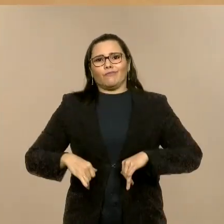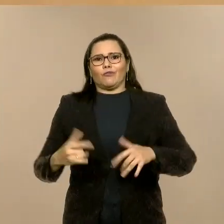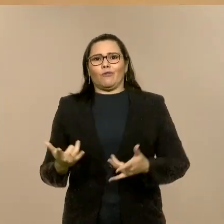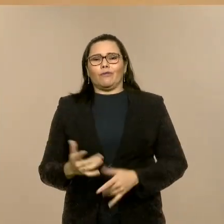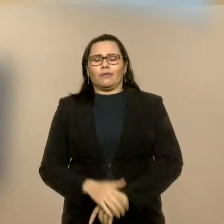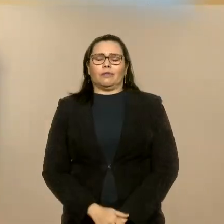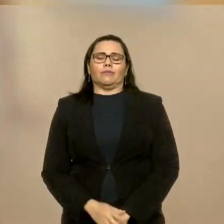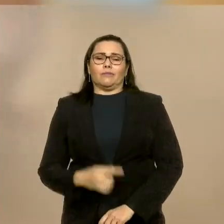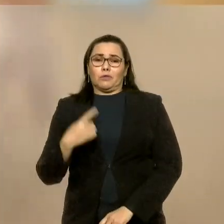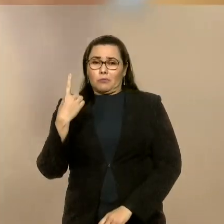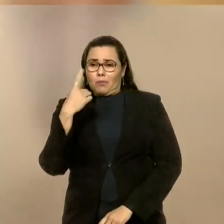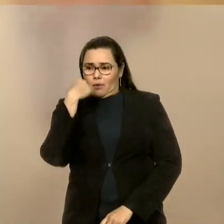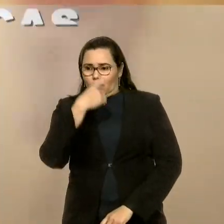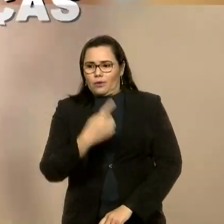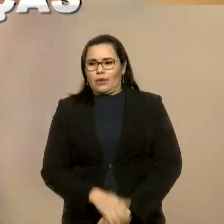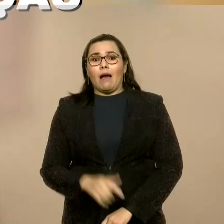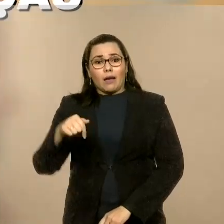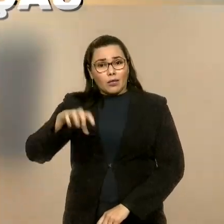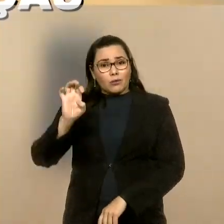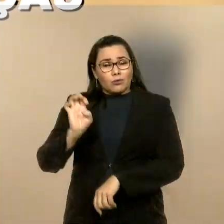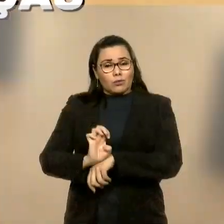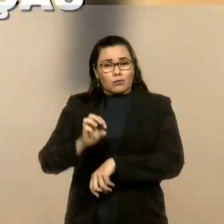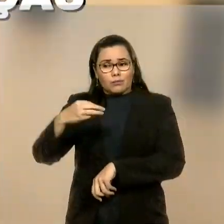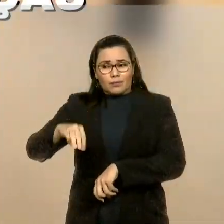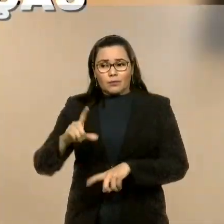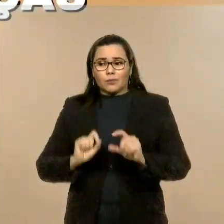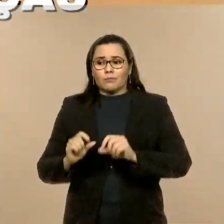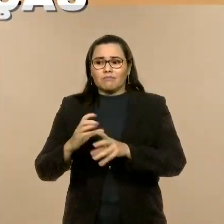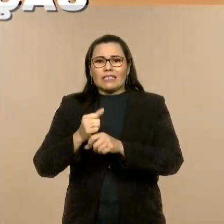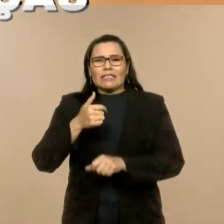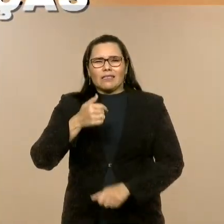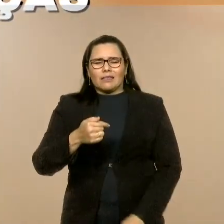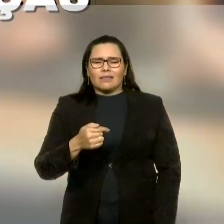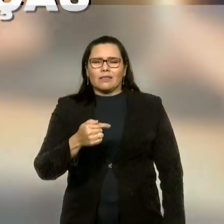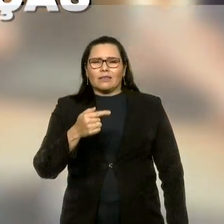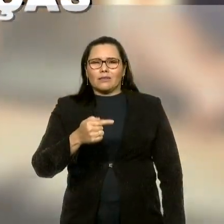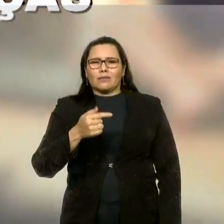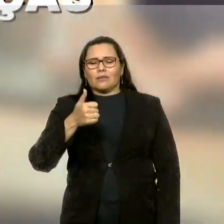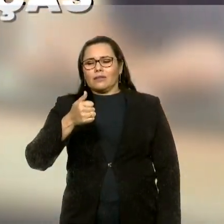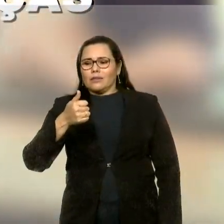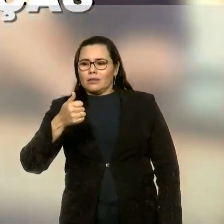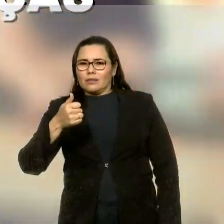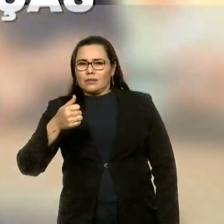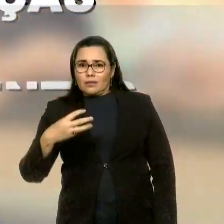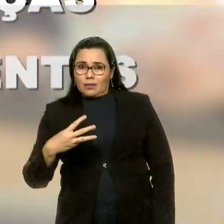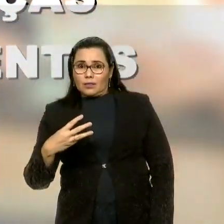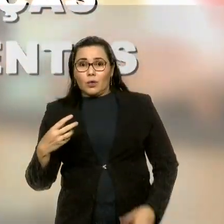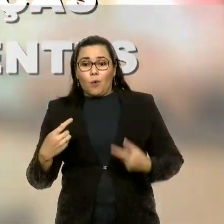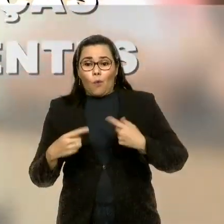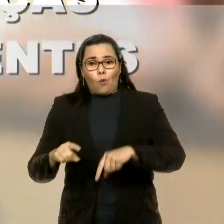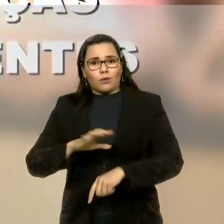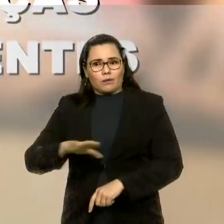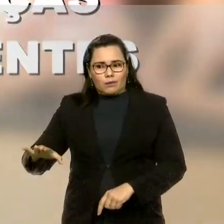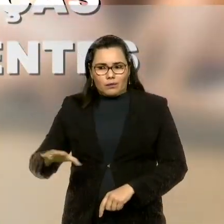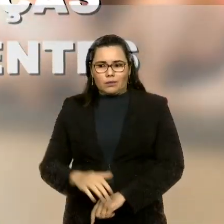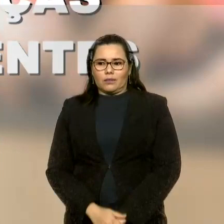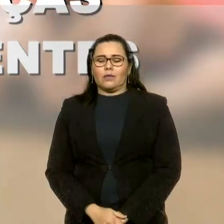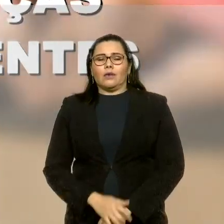Maranhão no mesmo período foram 713 casos de abuso sexual contra crianças e